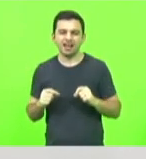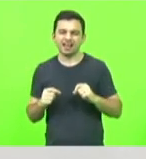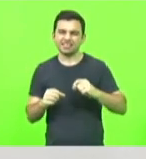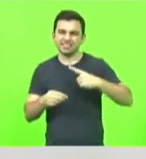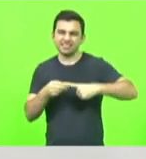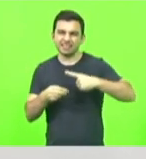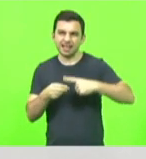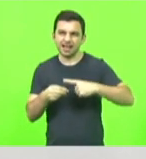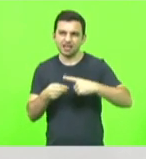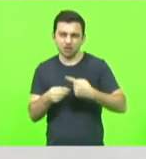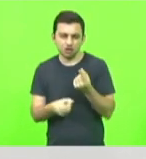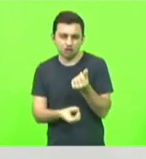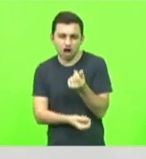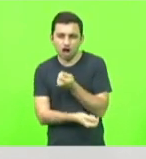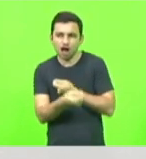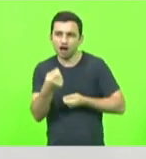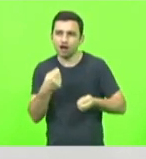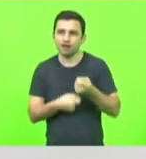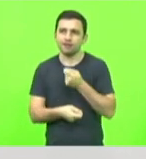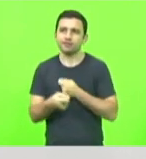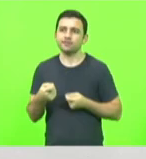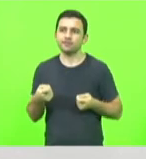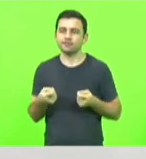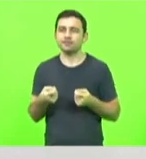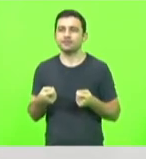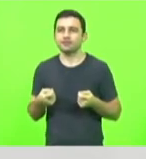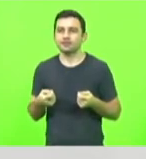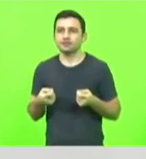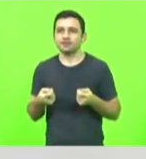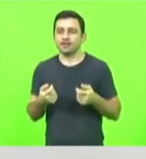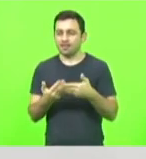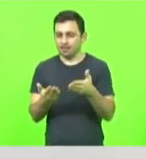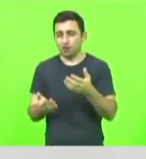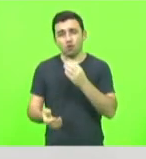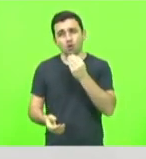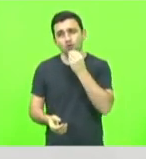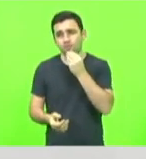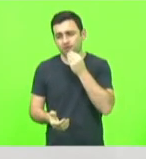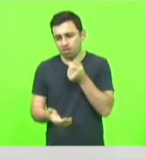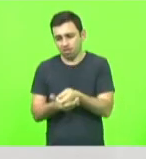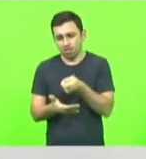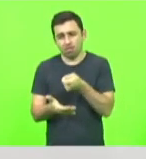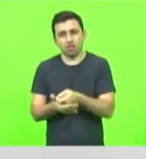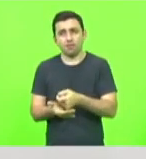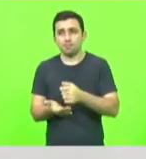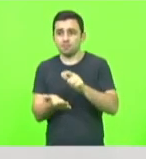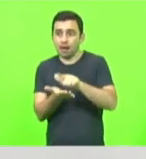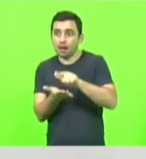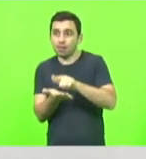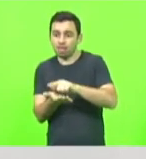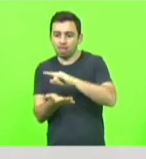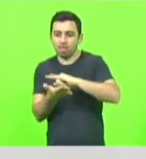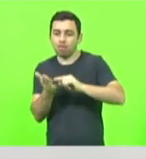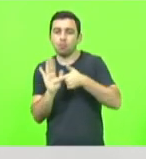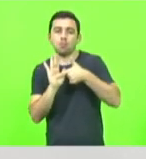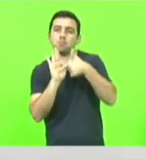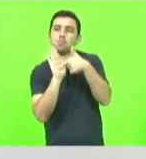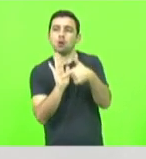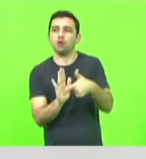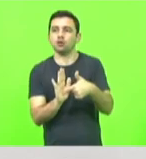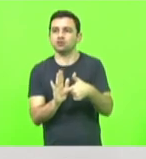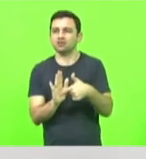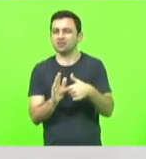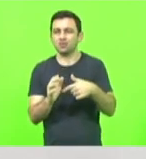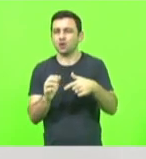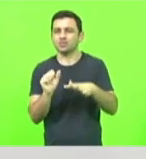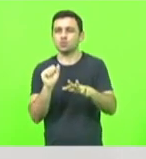elas faturam com isso, obviamente que eles vão exigir o passaporte sanitário, que não dá uma segurança